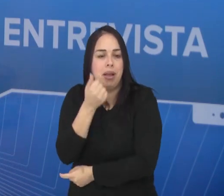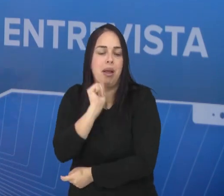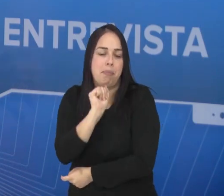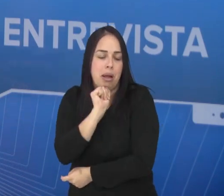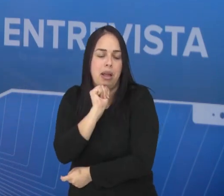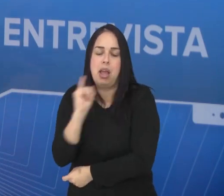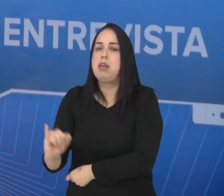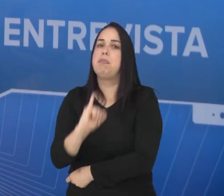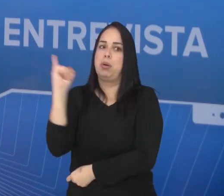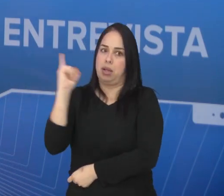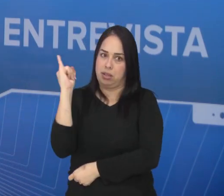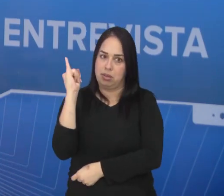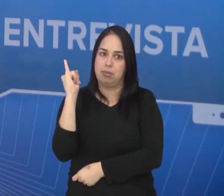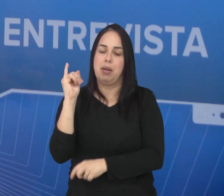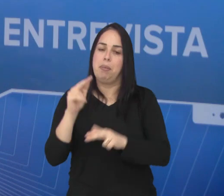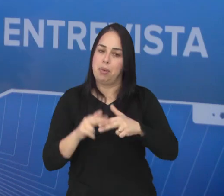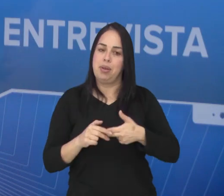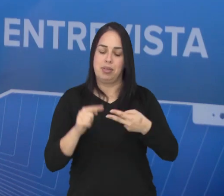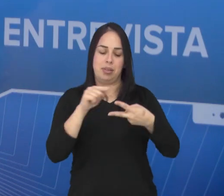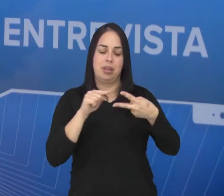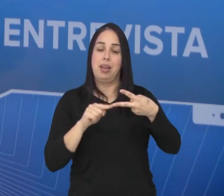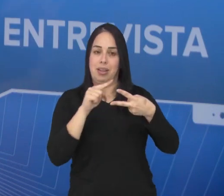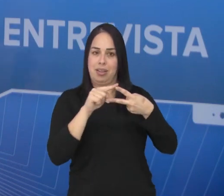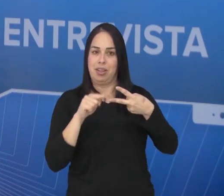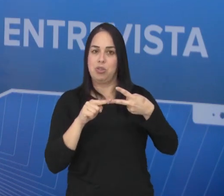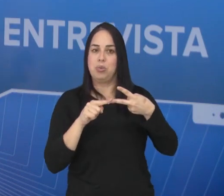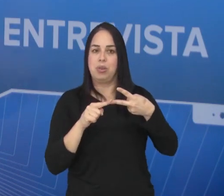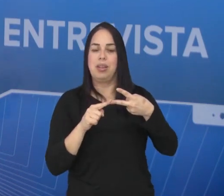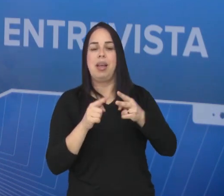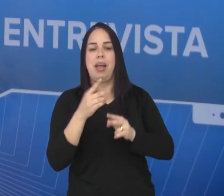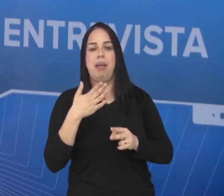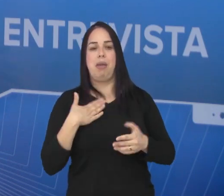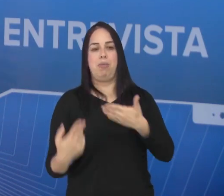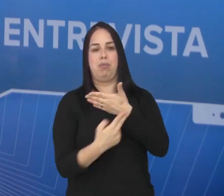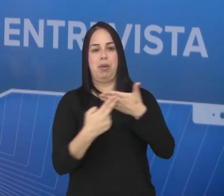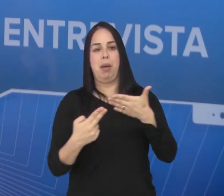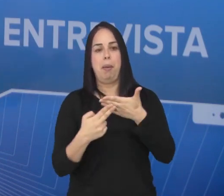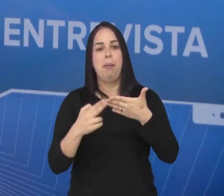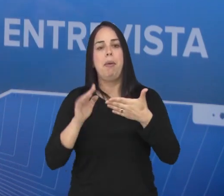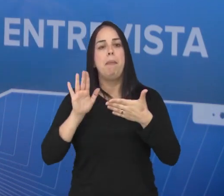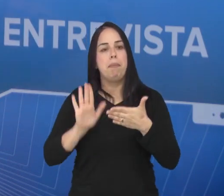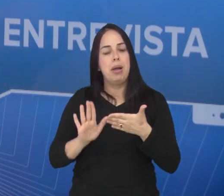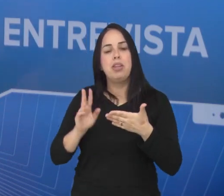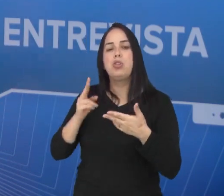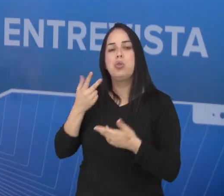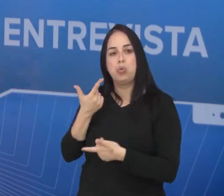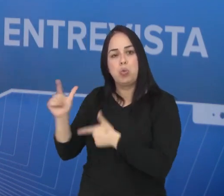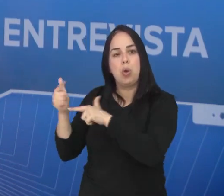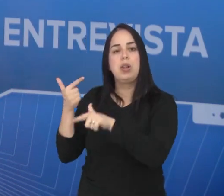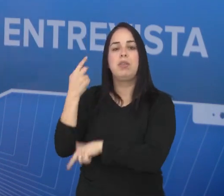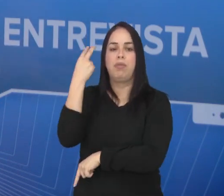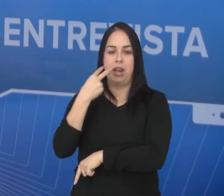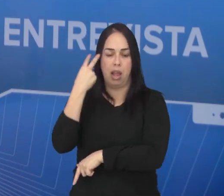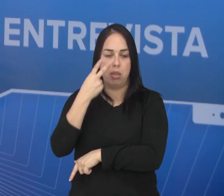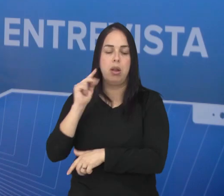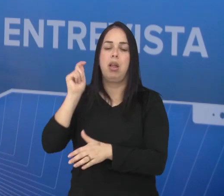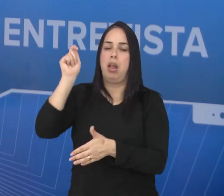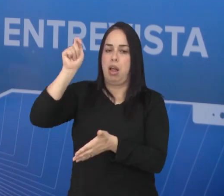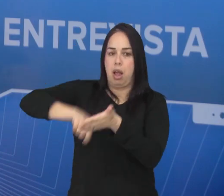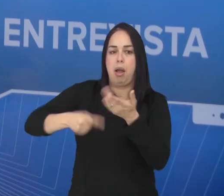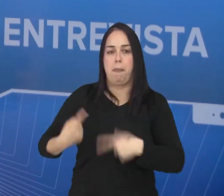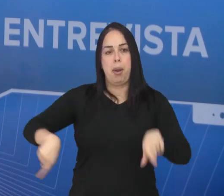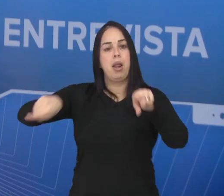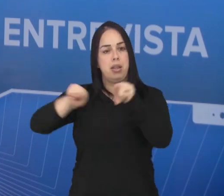pais, então a gente pensou nisso, e essa lei, as duas leis são de nossa autoria, mas também fizemos com que todos os vereadores da Frente